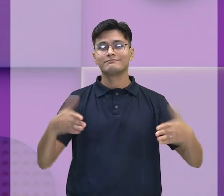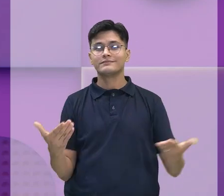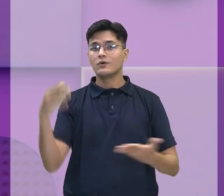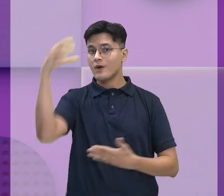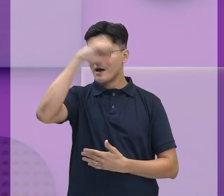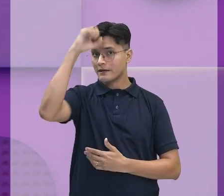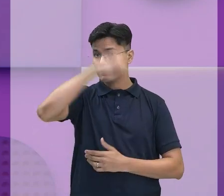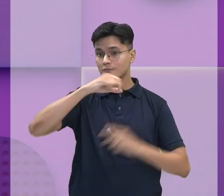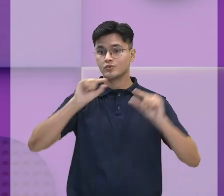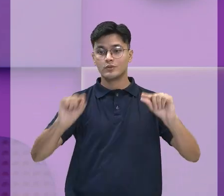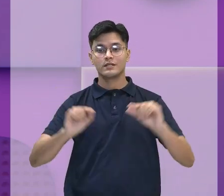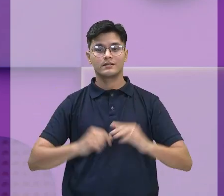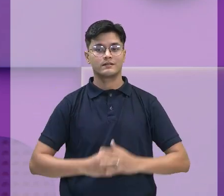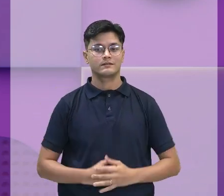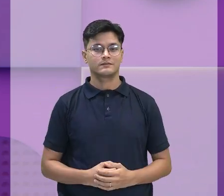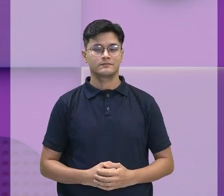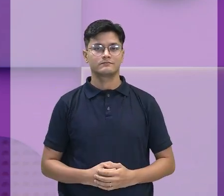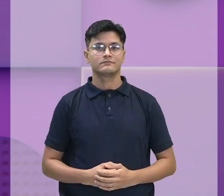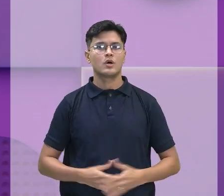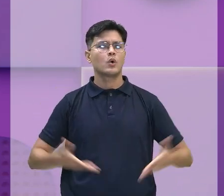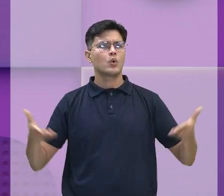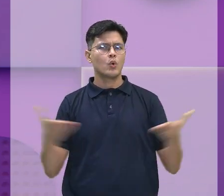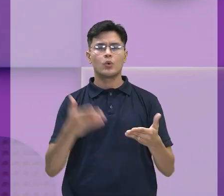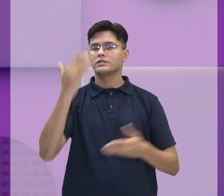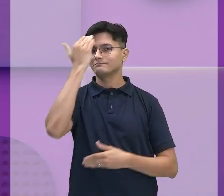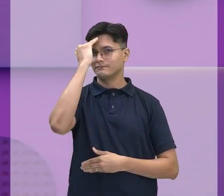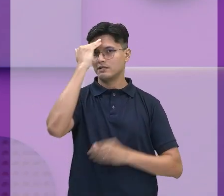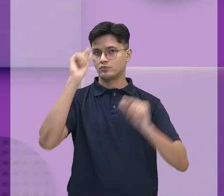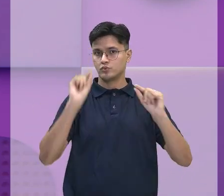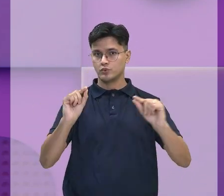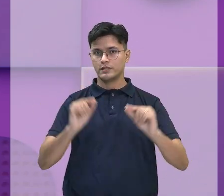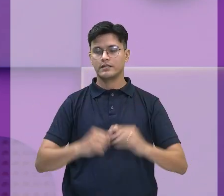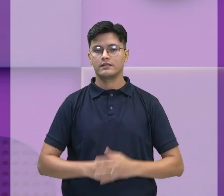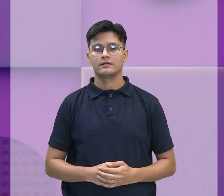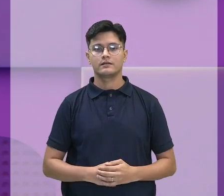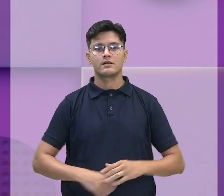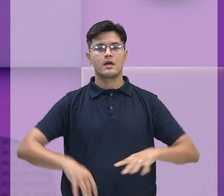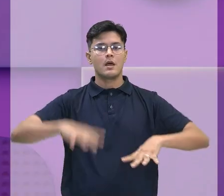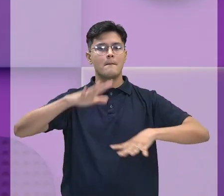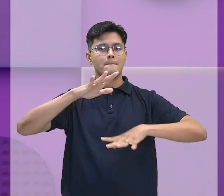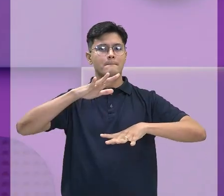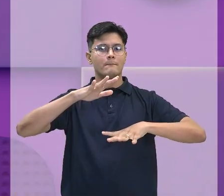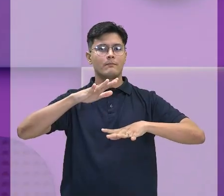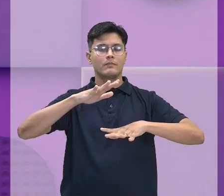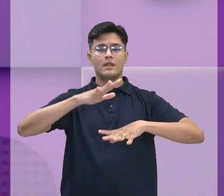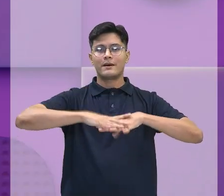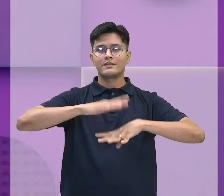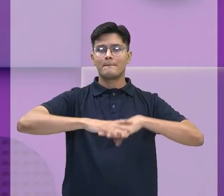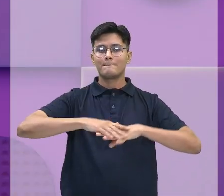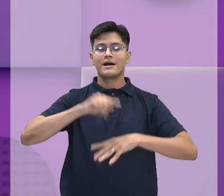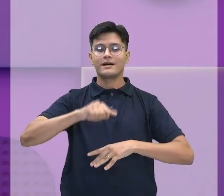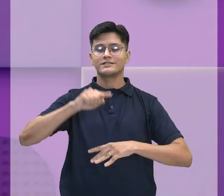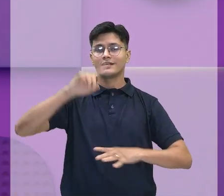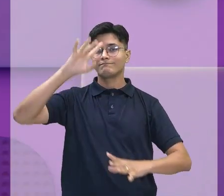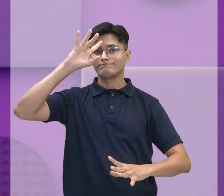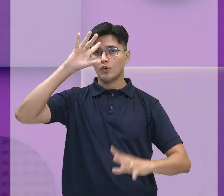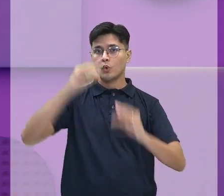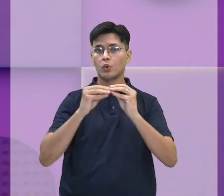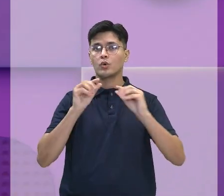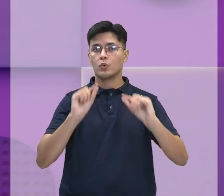que, né, hoje a gente entende que a matemática é todo número dividido por 0, ele